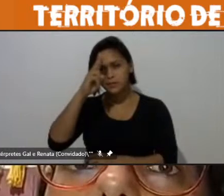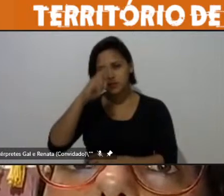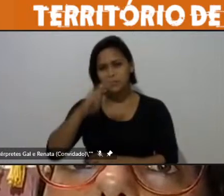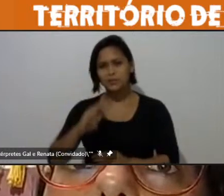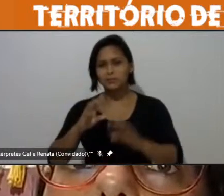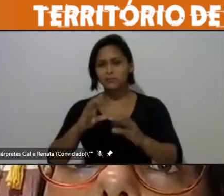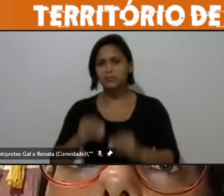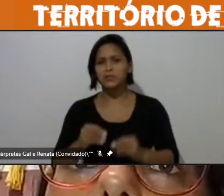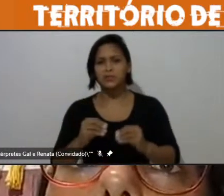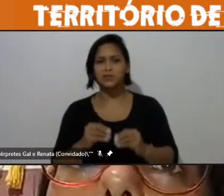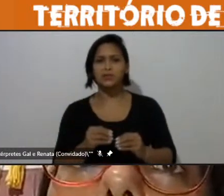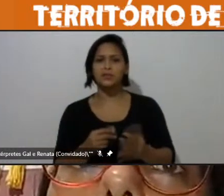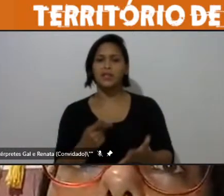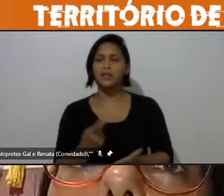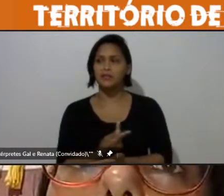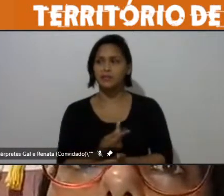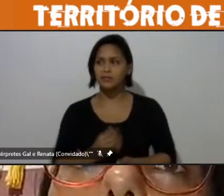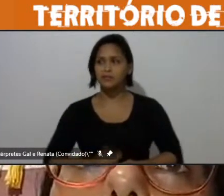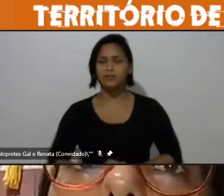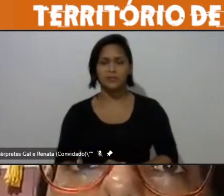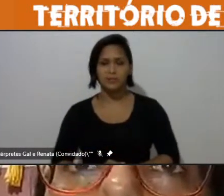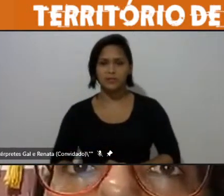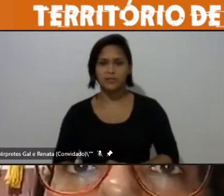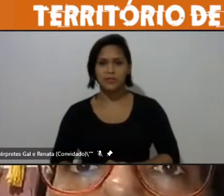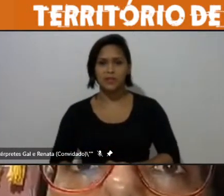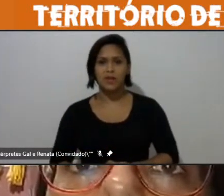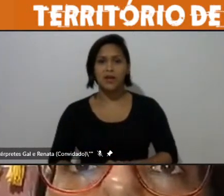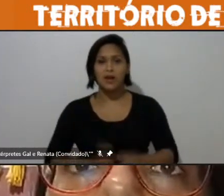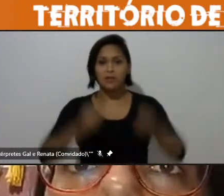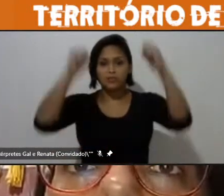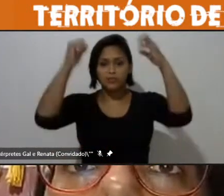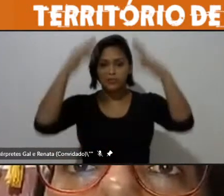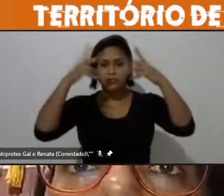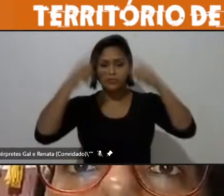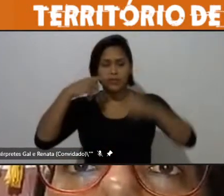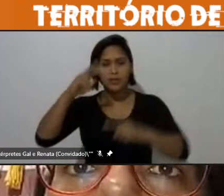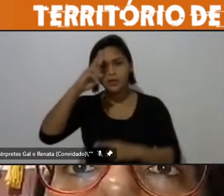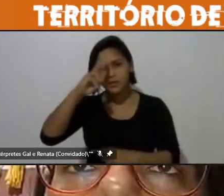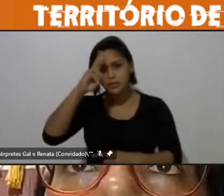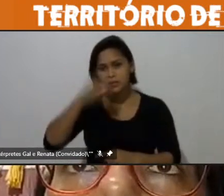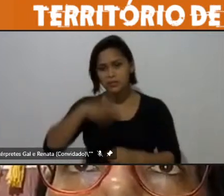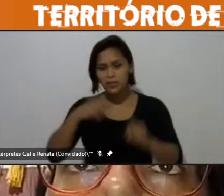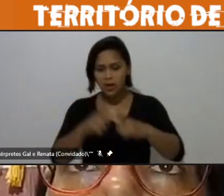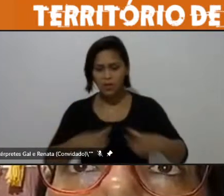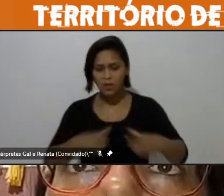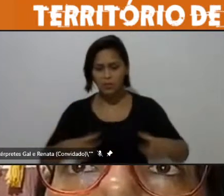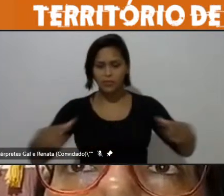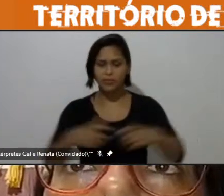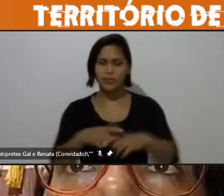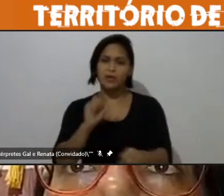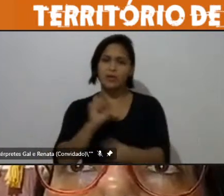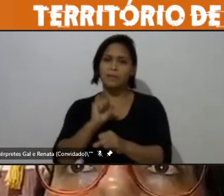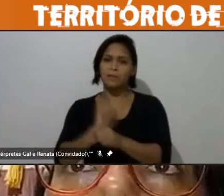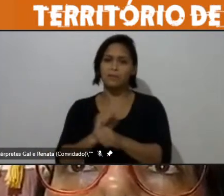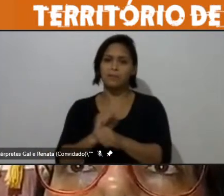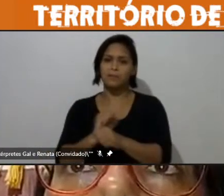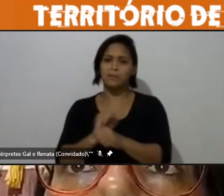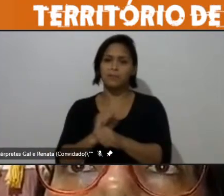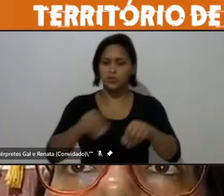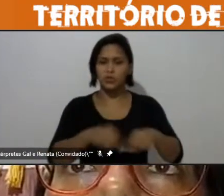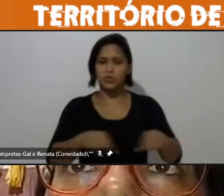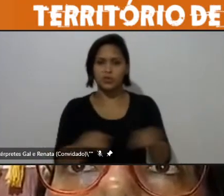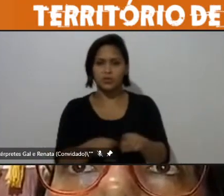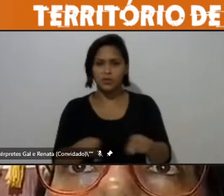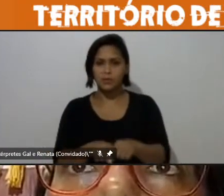conjunto, principalmente, né, à luz aí de um cenário mais próximo do nosso território, da